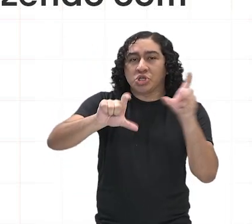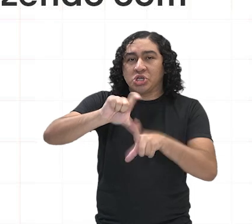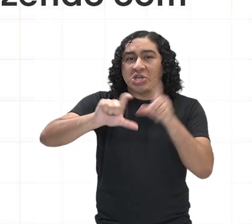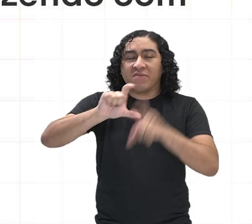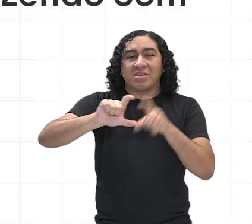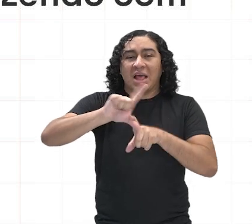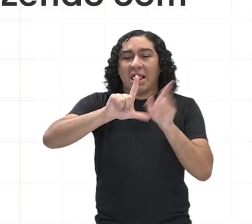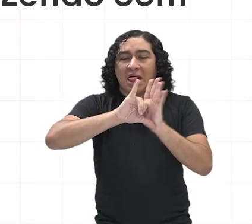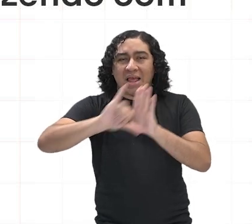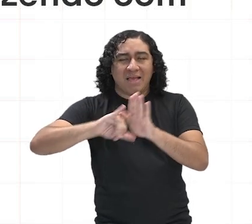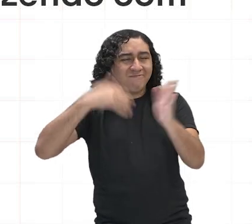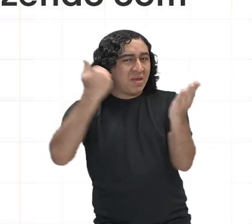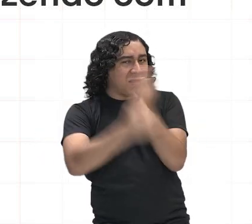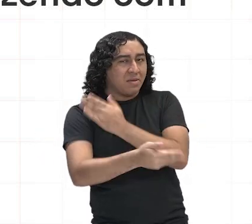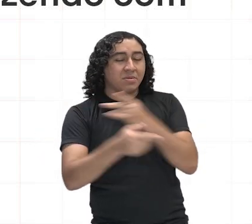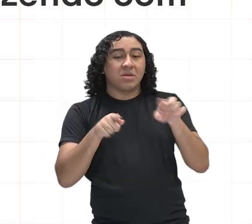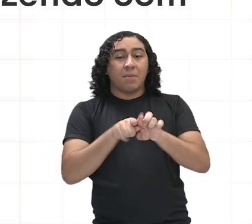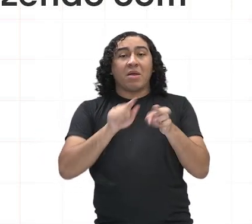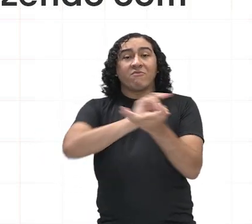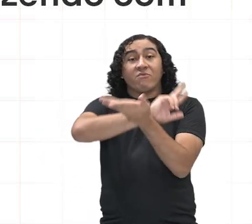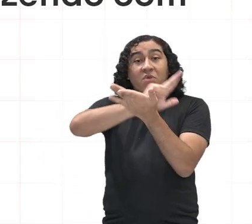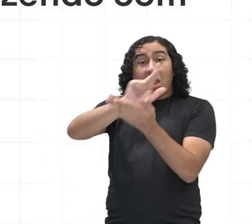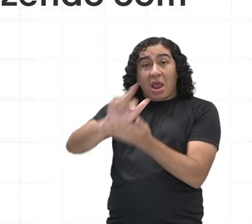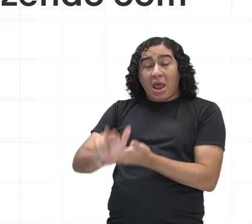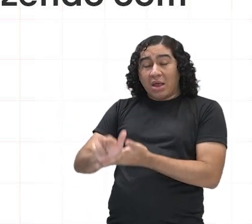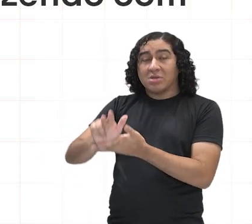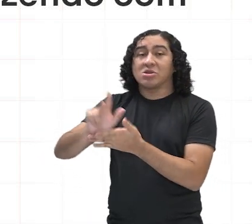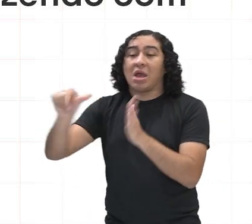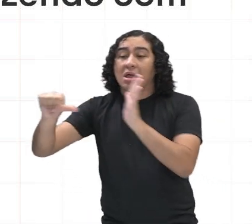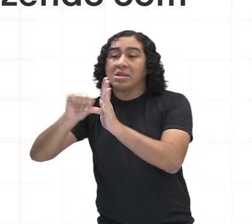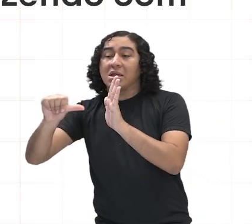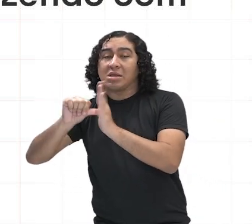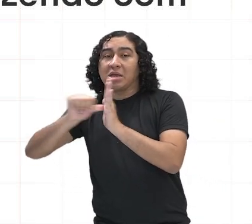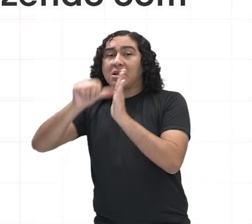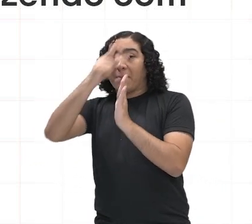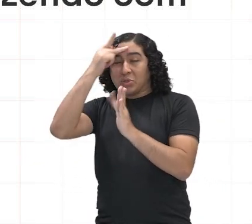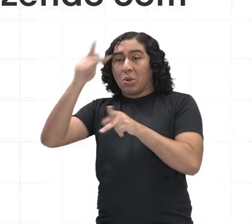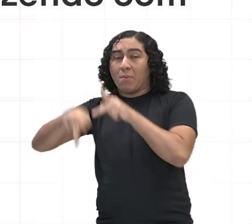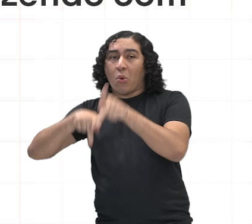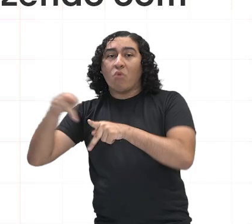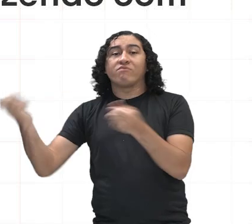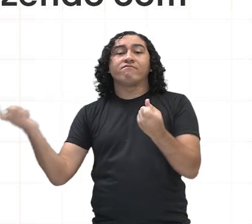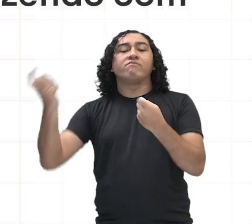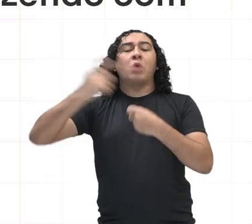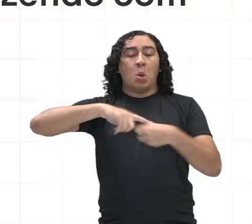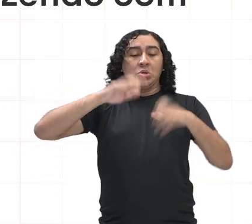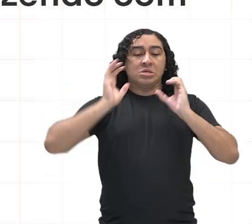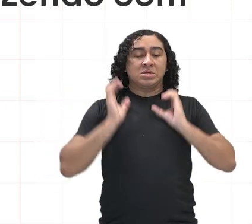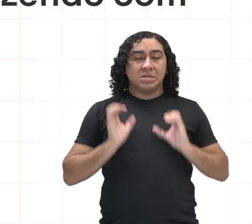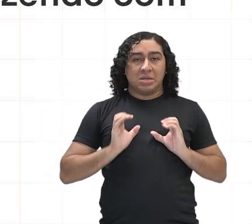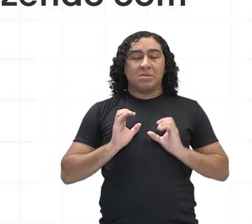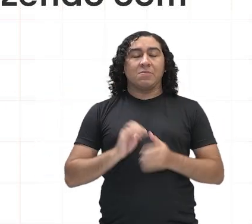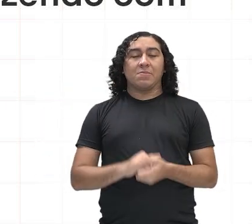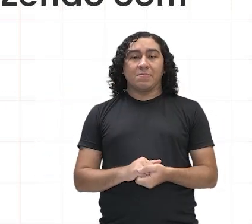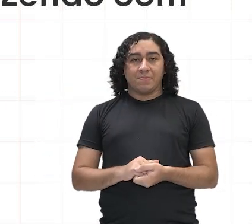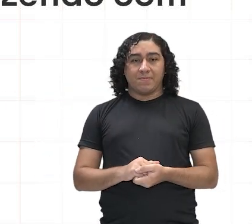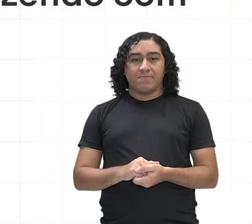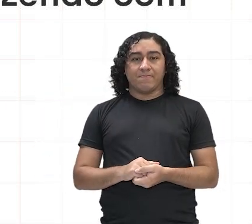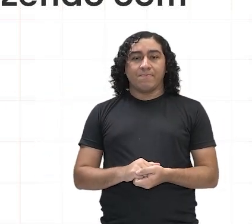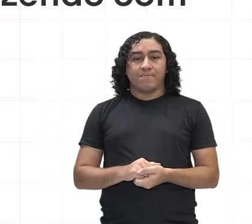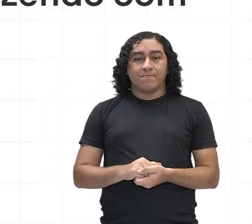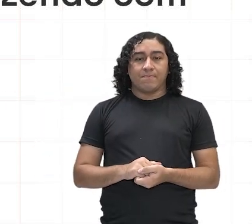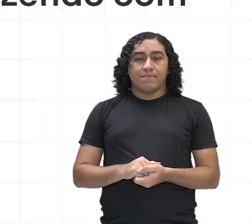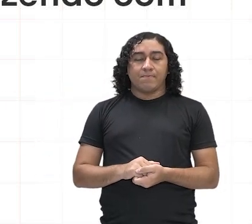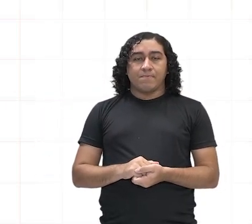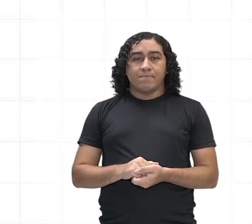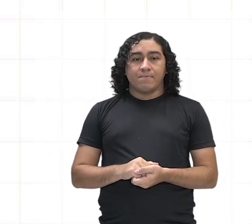que muitos atenienses escravizados voltassem a ser cidadãos. Olha só aí os outros